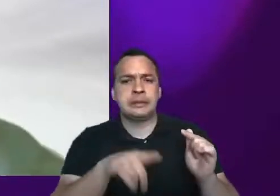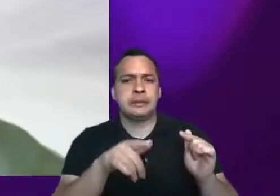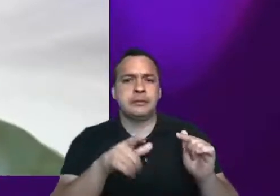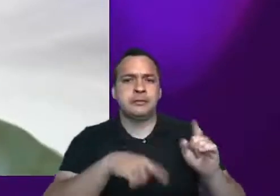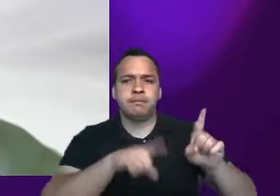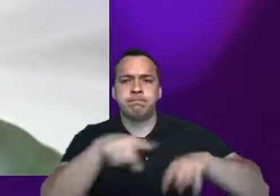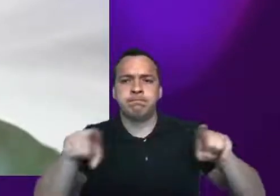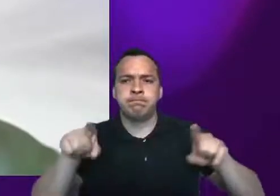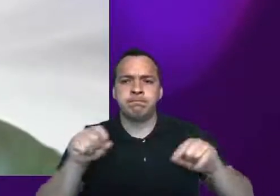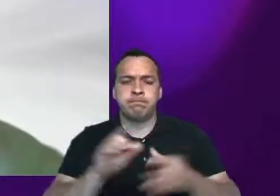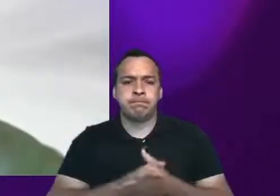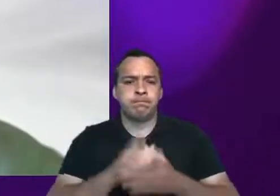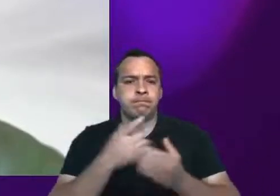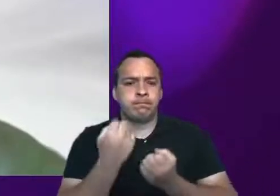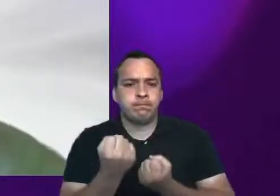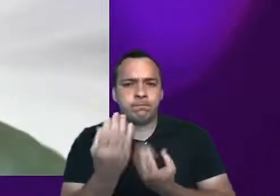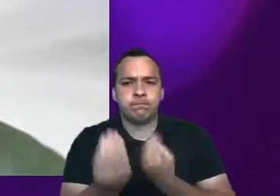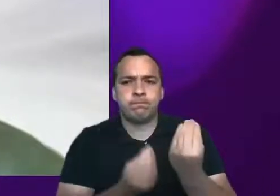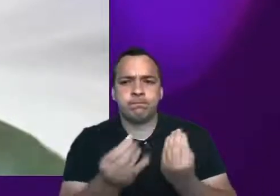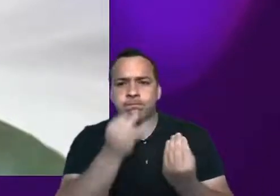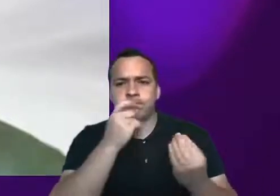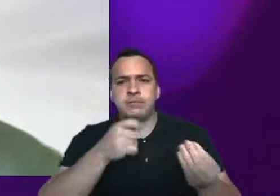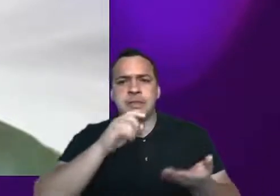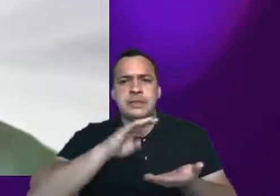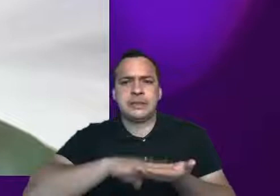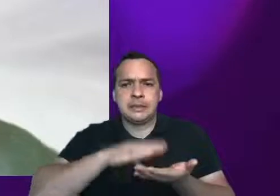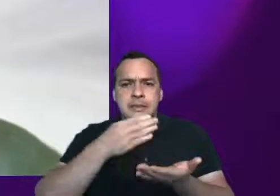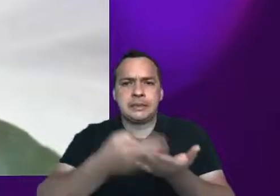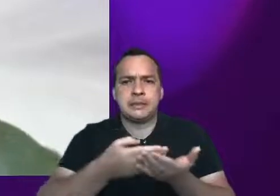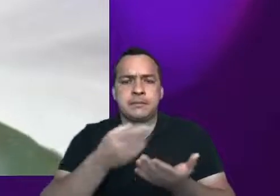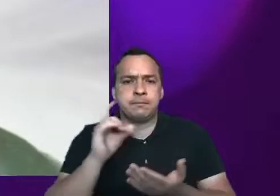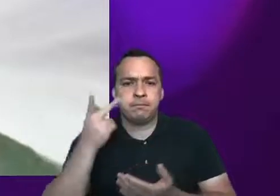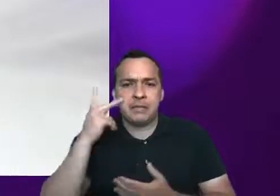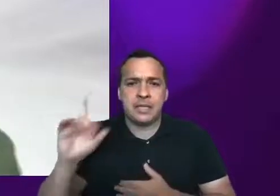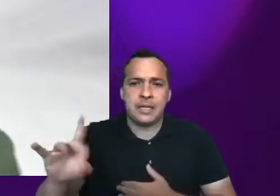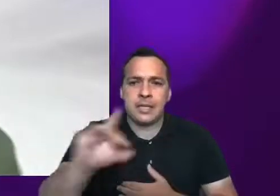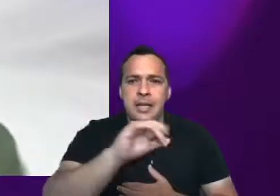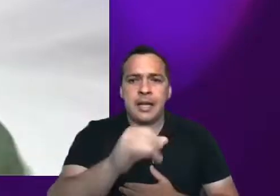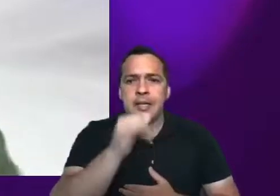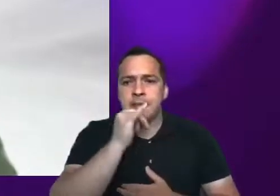multivariabilidade aí de dados que você tem que interpretar frente a cada paciente.